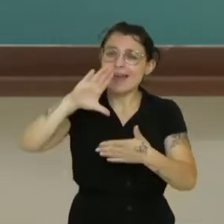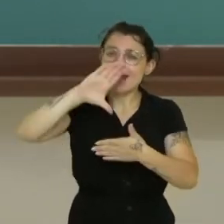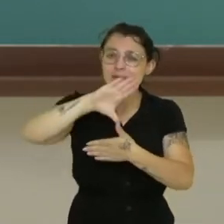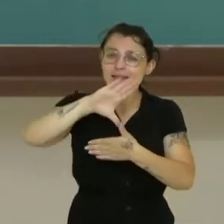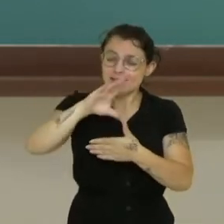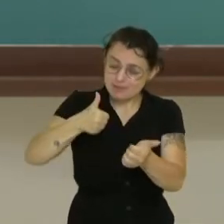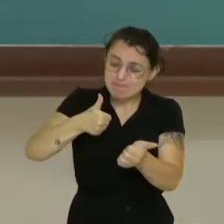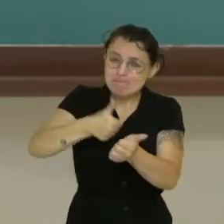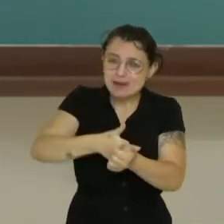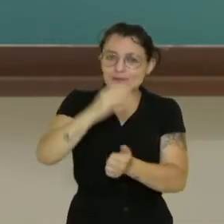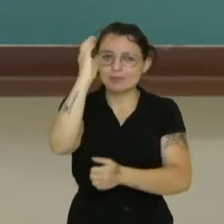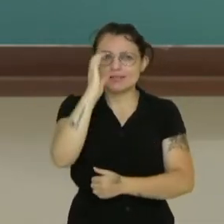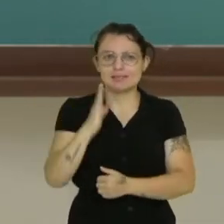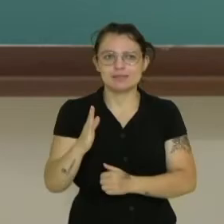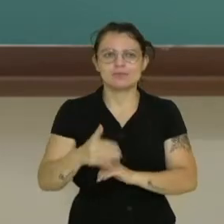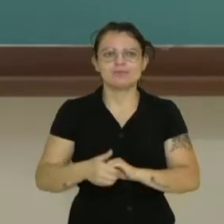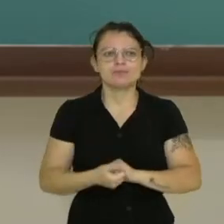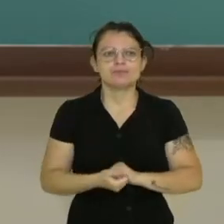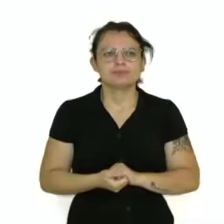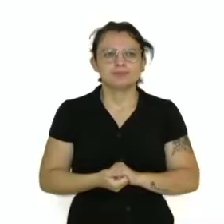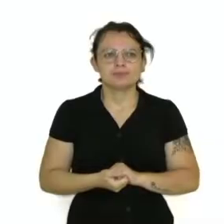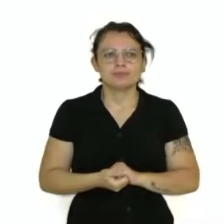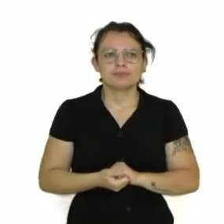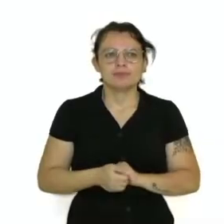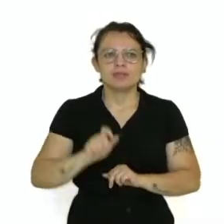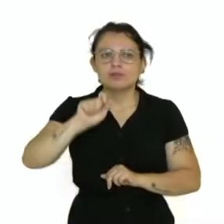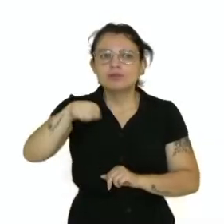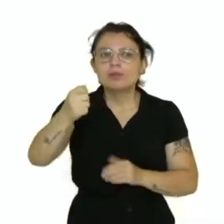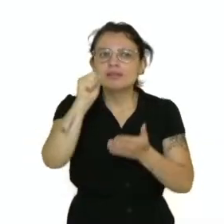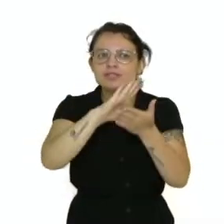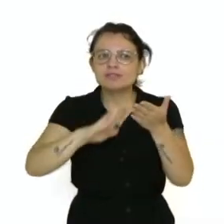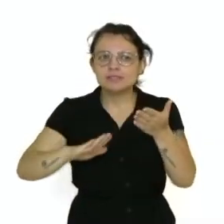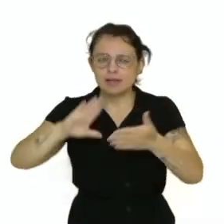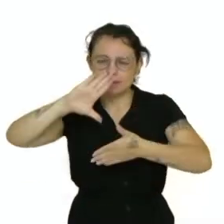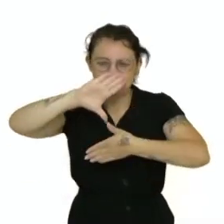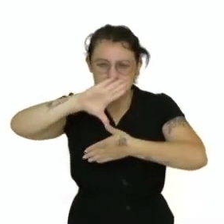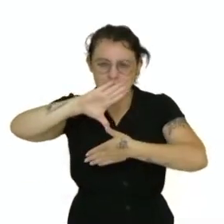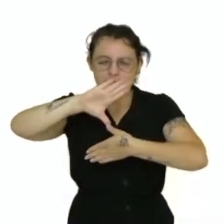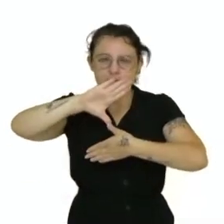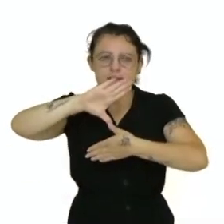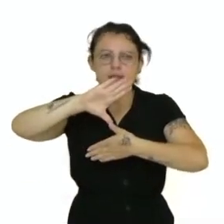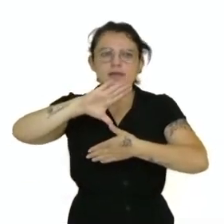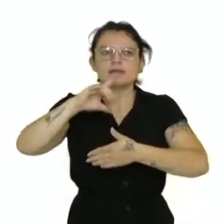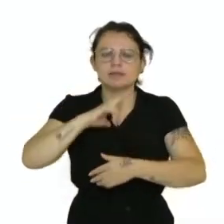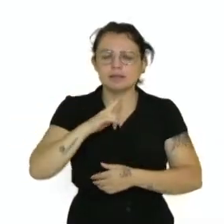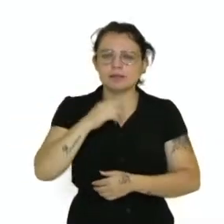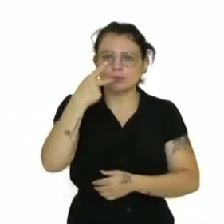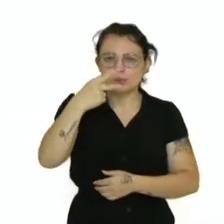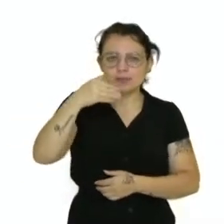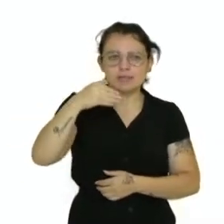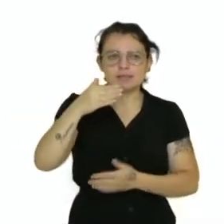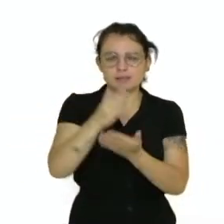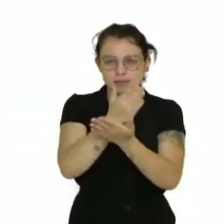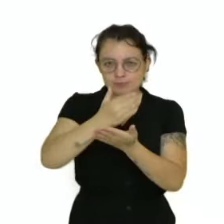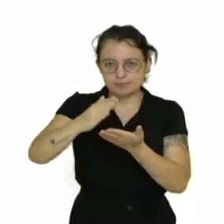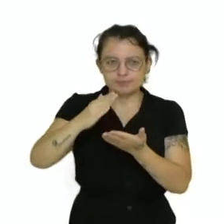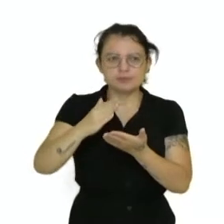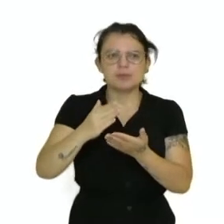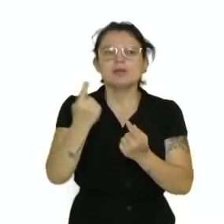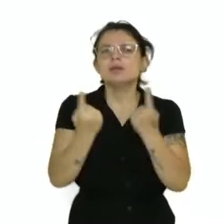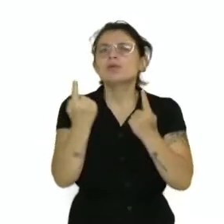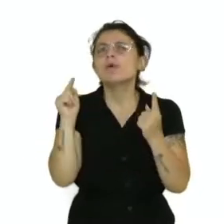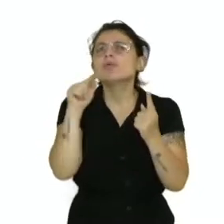inclusive. Sobre a atividade. A América Central pode ser dividida em 2 partes. Essa divisão tem por